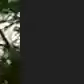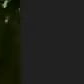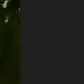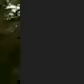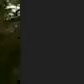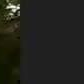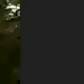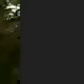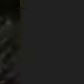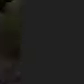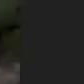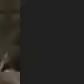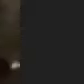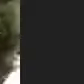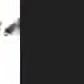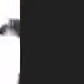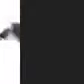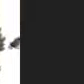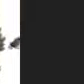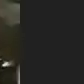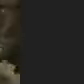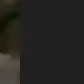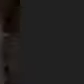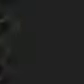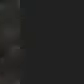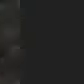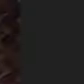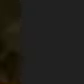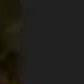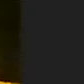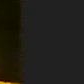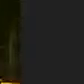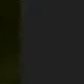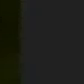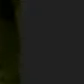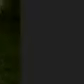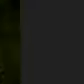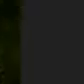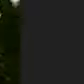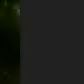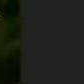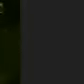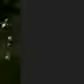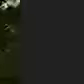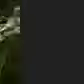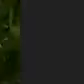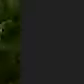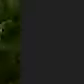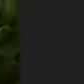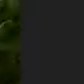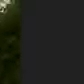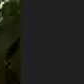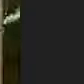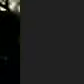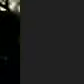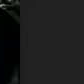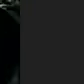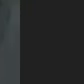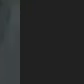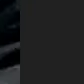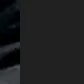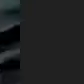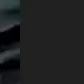né? Exigindo respeito por parte da empresa. Tem sido a rotina deles, né, André? Sim, tem sido a rotina